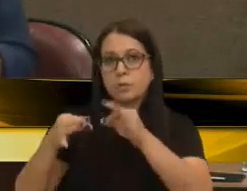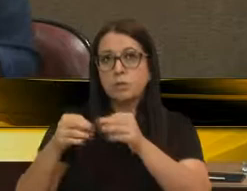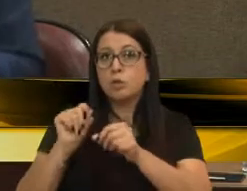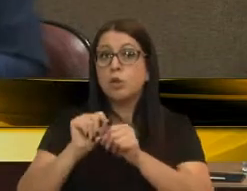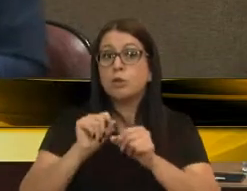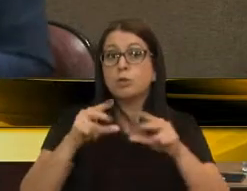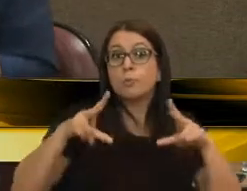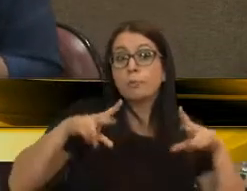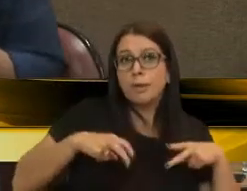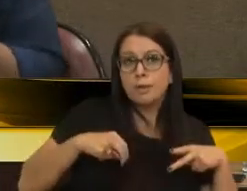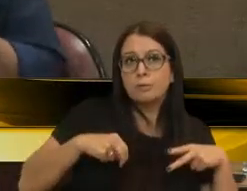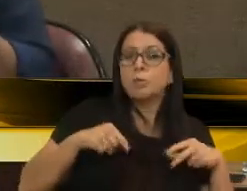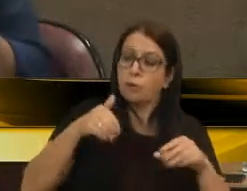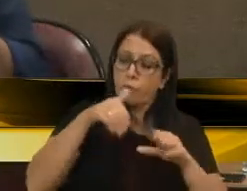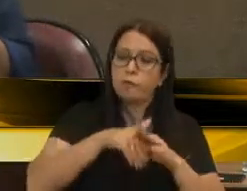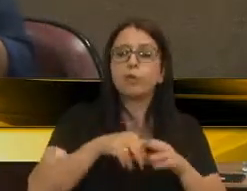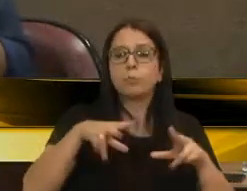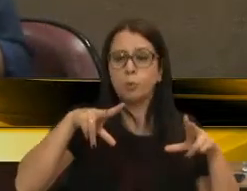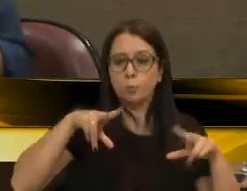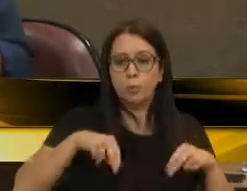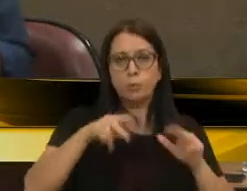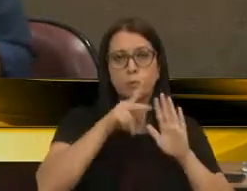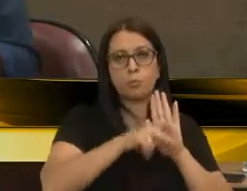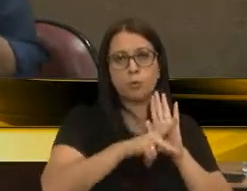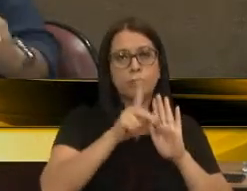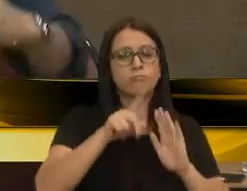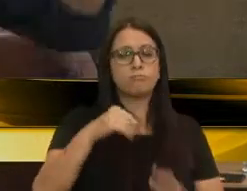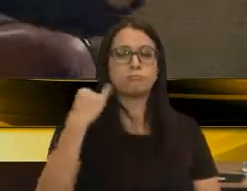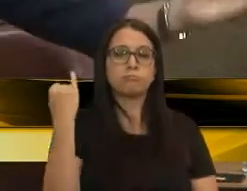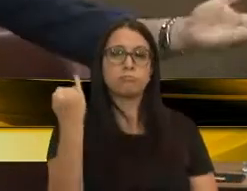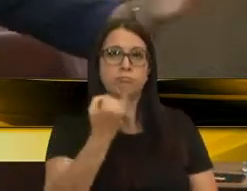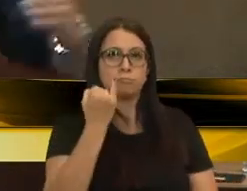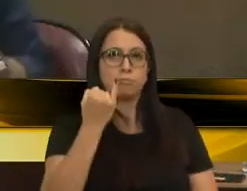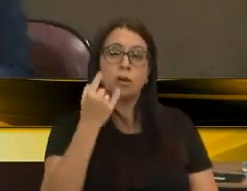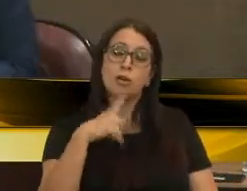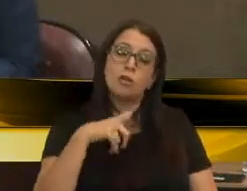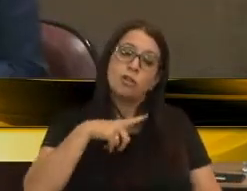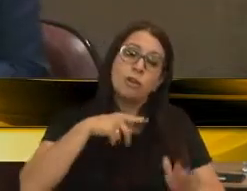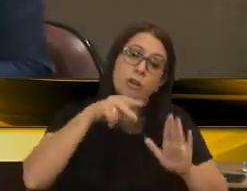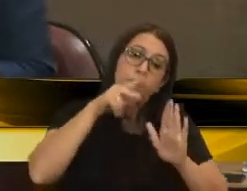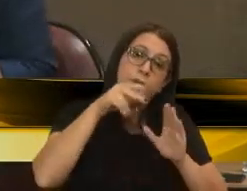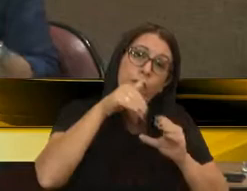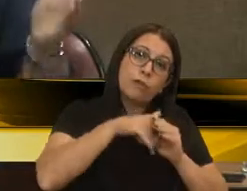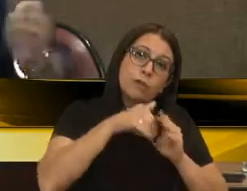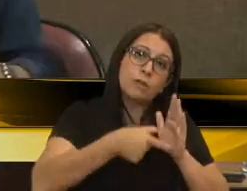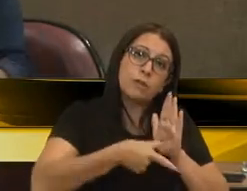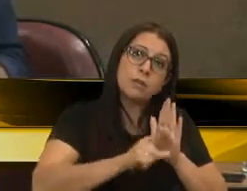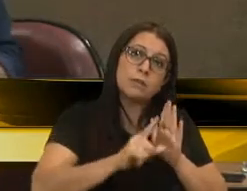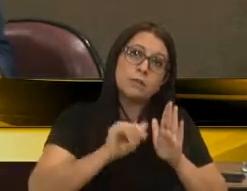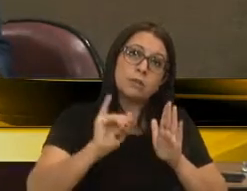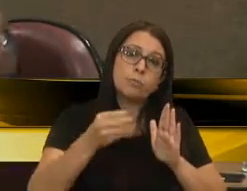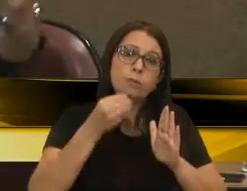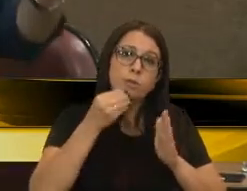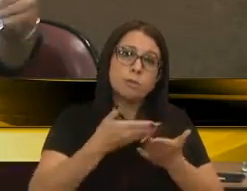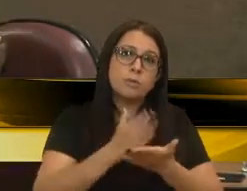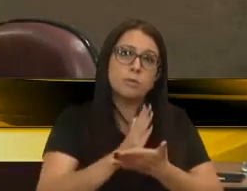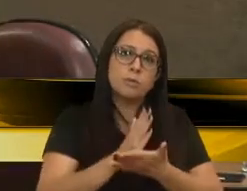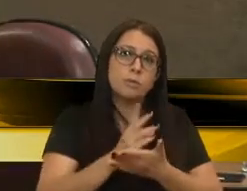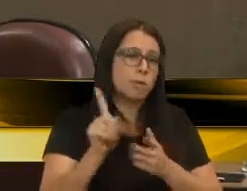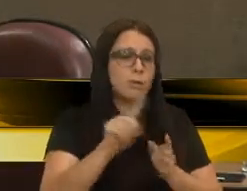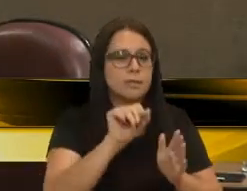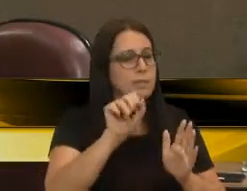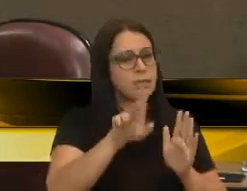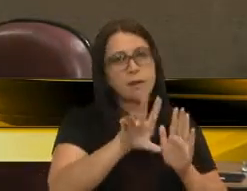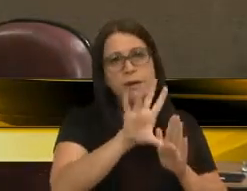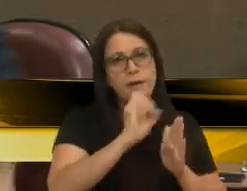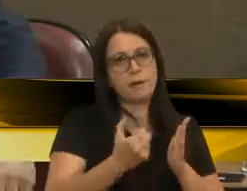meritocráticas, eu voto pelo mérito do projeto, que é extremamente importante e que já tinha votado em outra oportunidade pela aprovação dele. Voto pela derrubada do